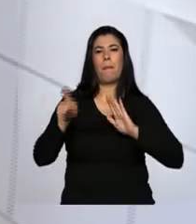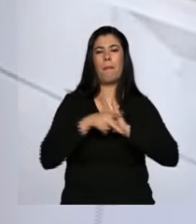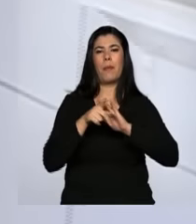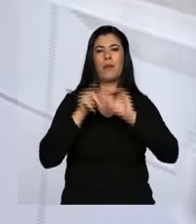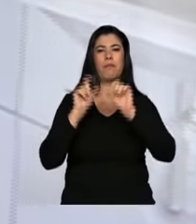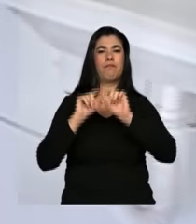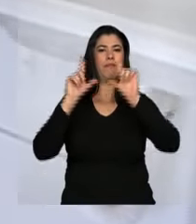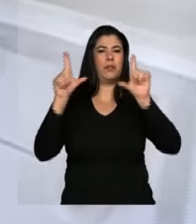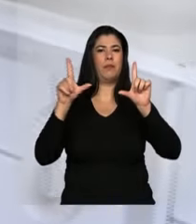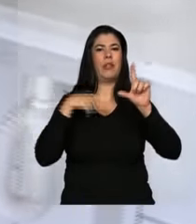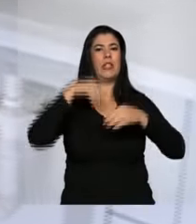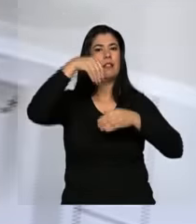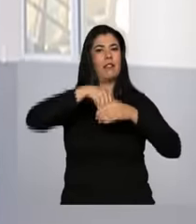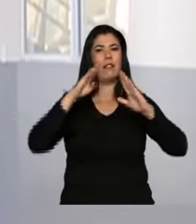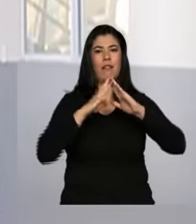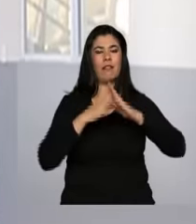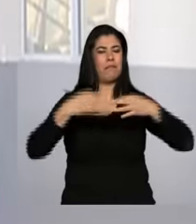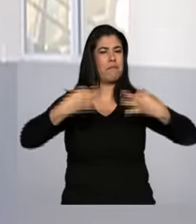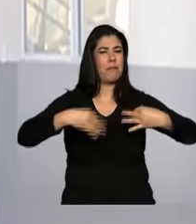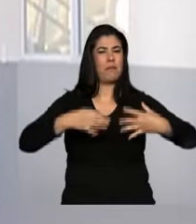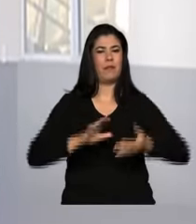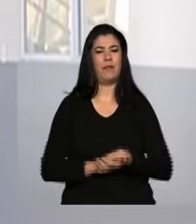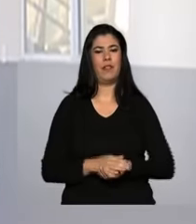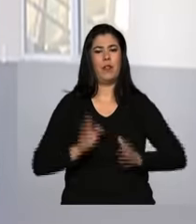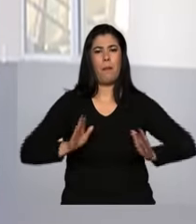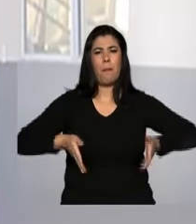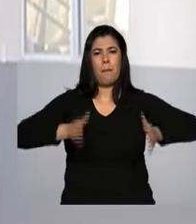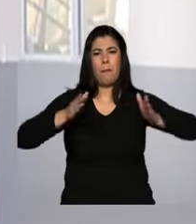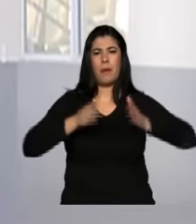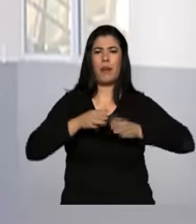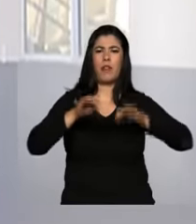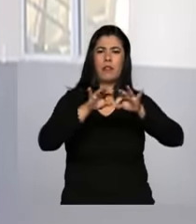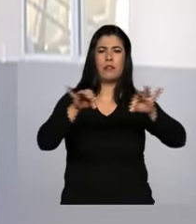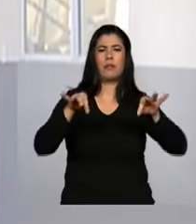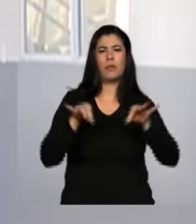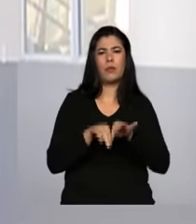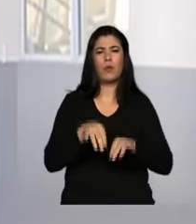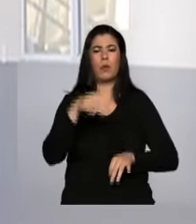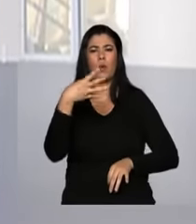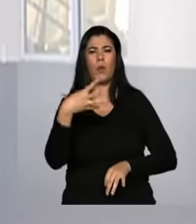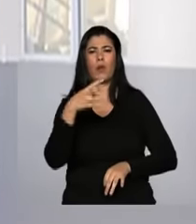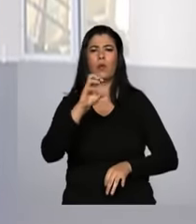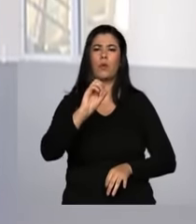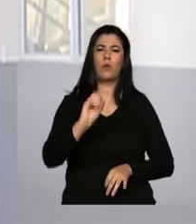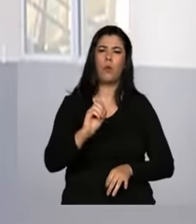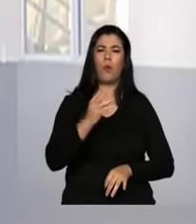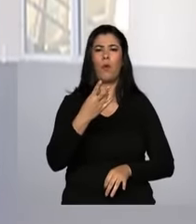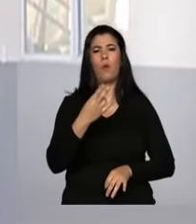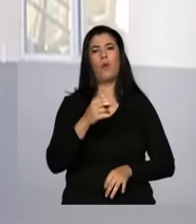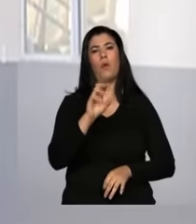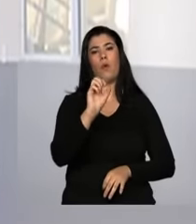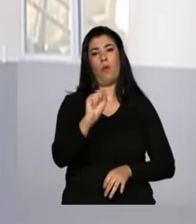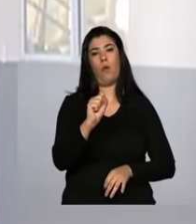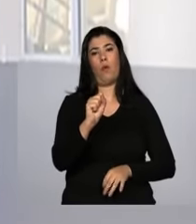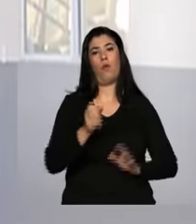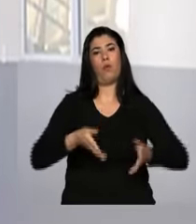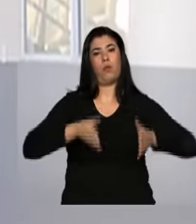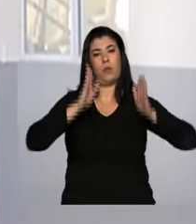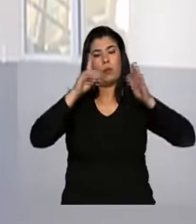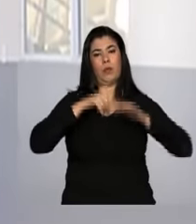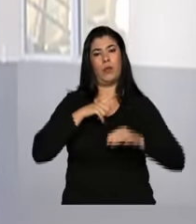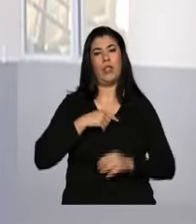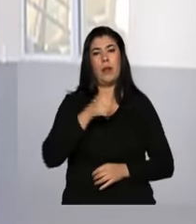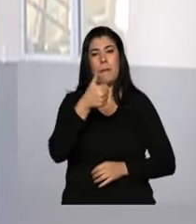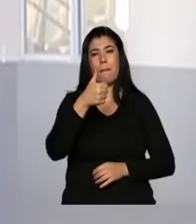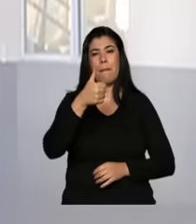dentro, está impecável. Os prédios variam de tamanho, alguns possuem 4, outros 8 apartamentos. São quase